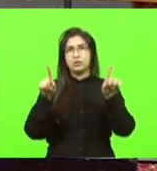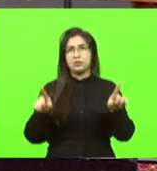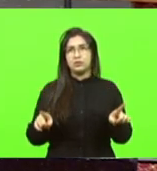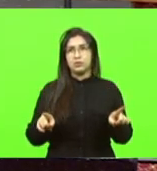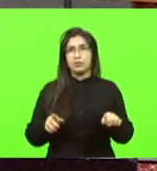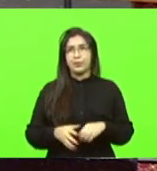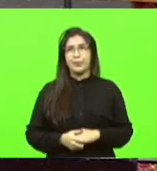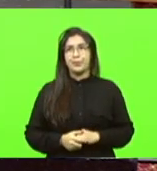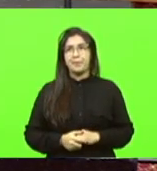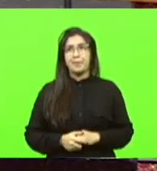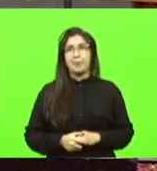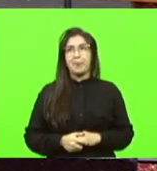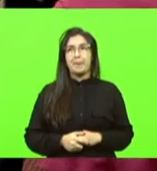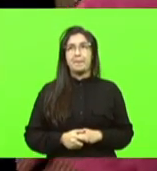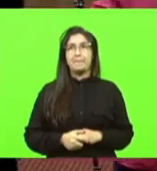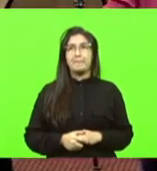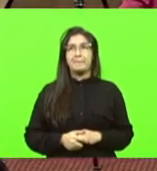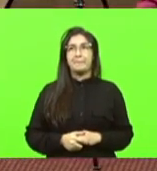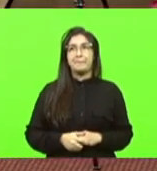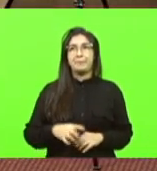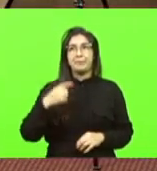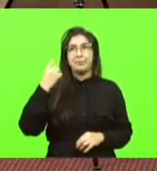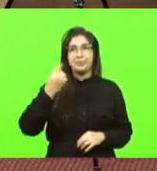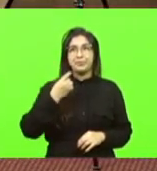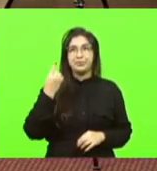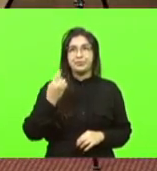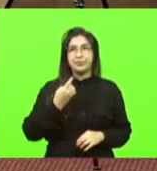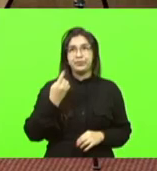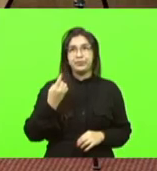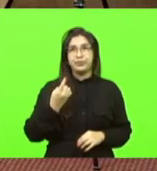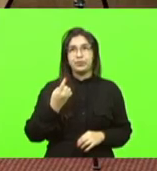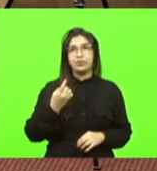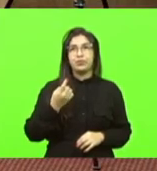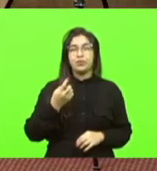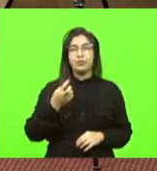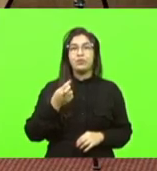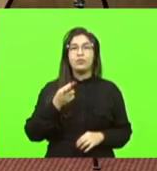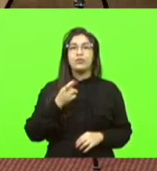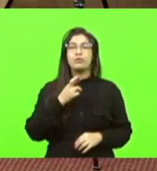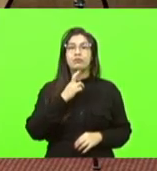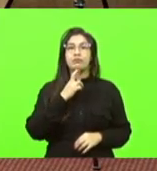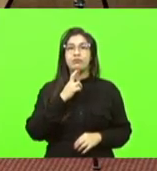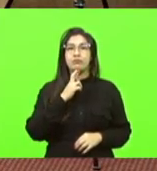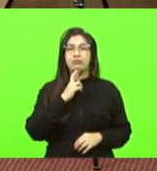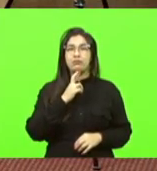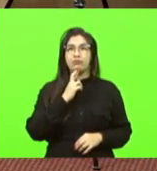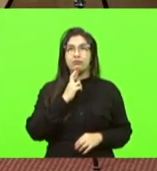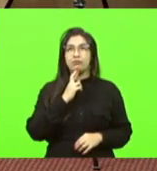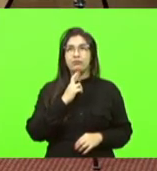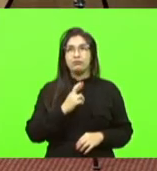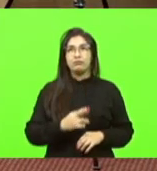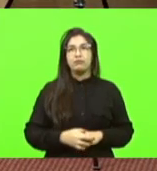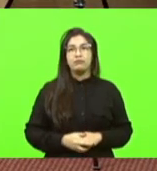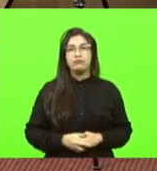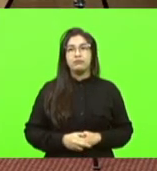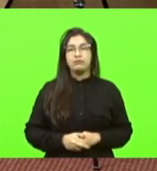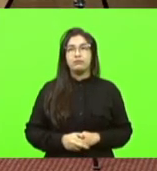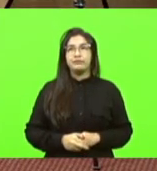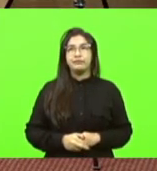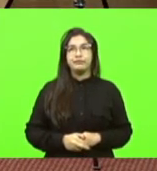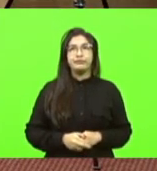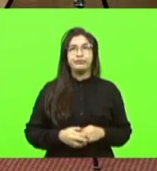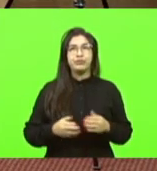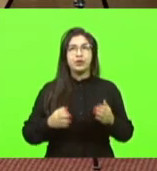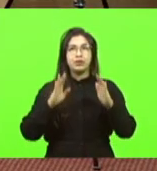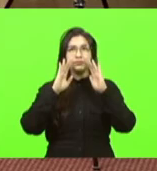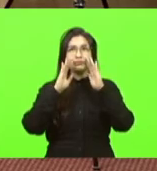a palavra o deputado Rodrigo minotto senhor presidente senhores deputados eu quero aqui me dirigir